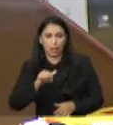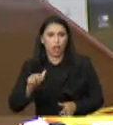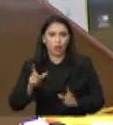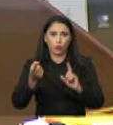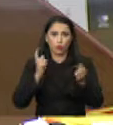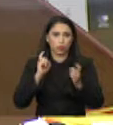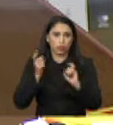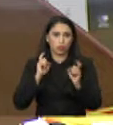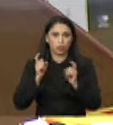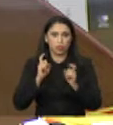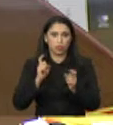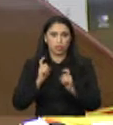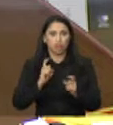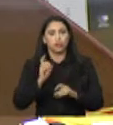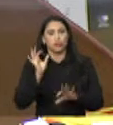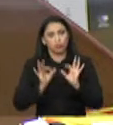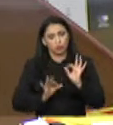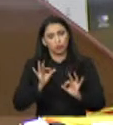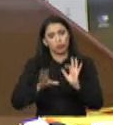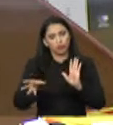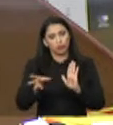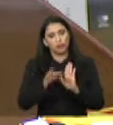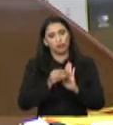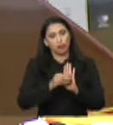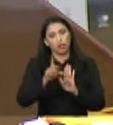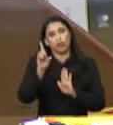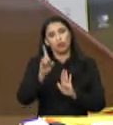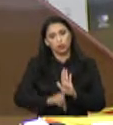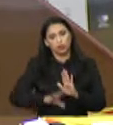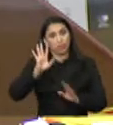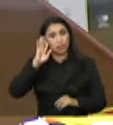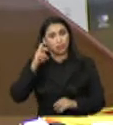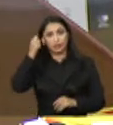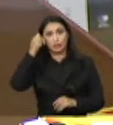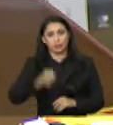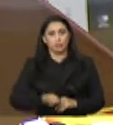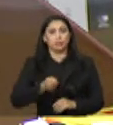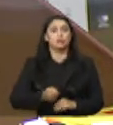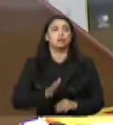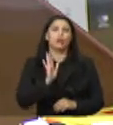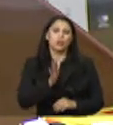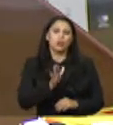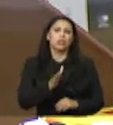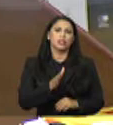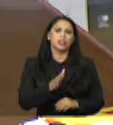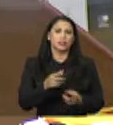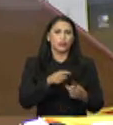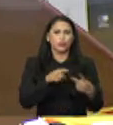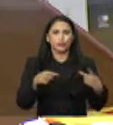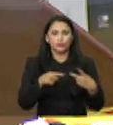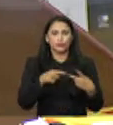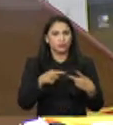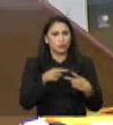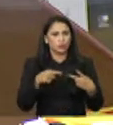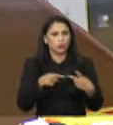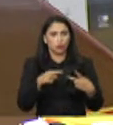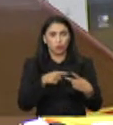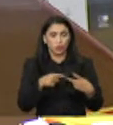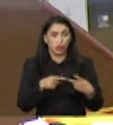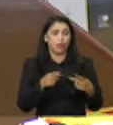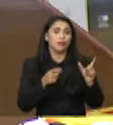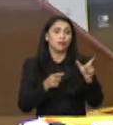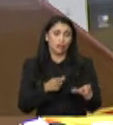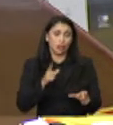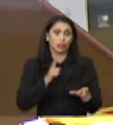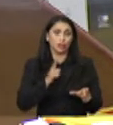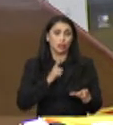no campo administrativo e o regime jurídico aplicável é o direito sancionador já se viu quem ambas as hipóteses o particular está